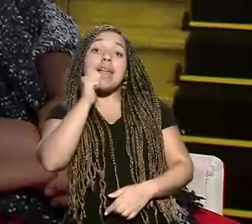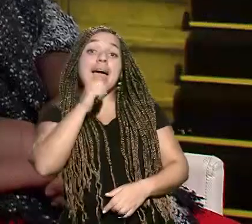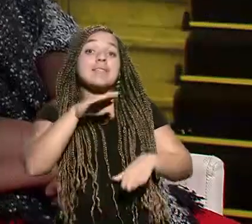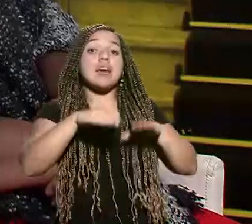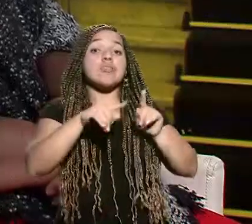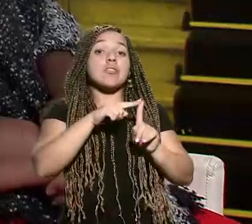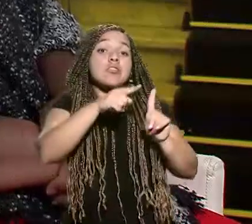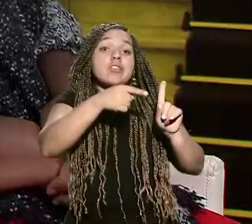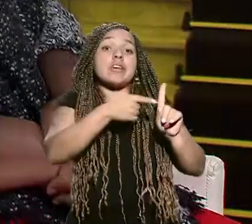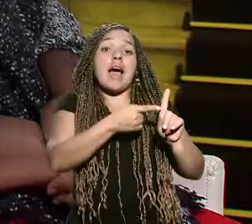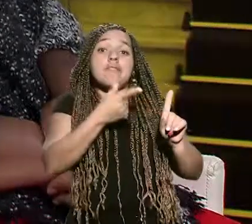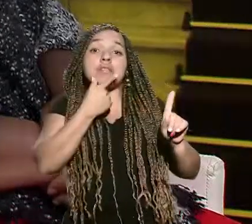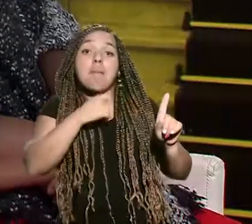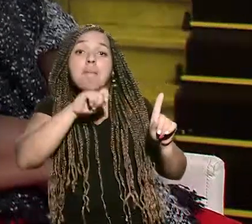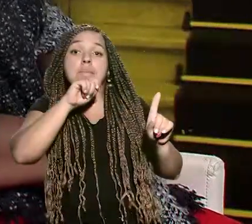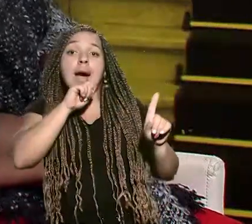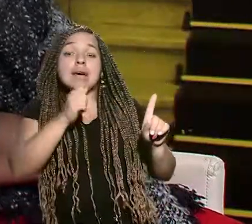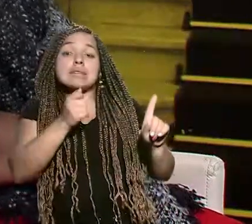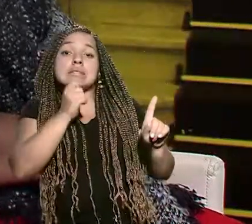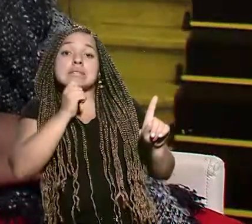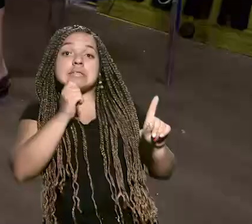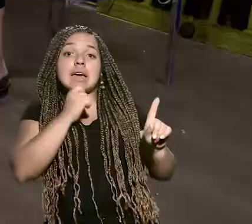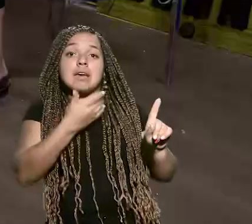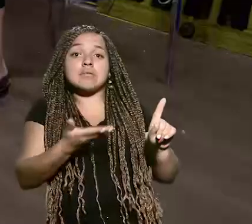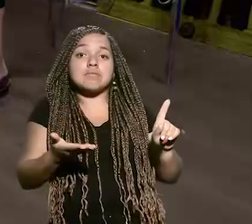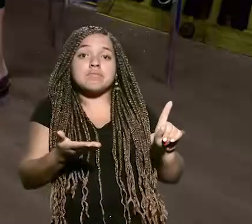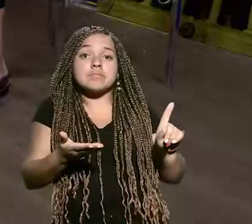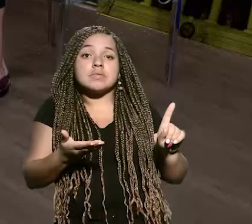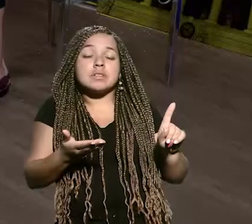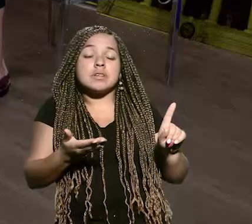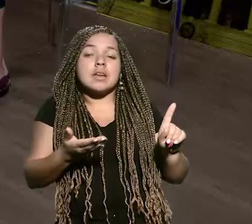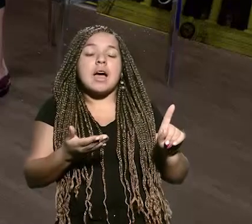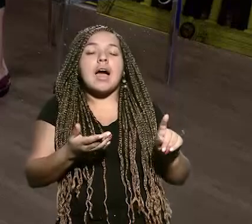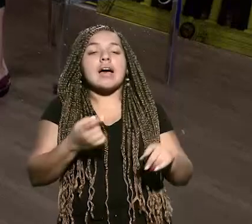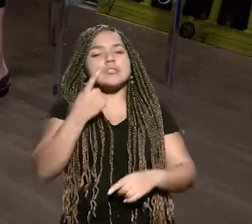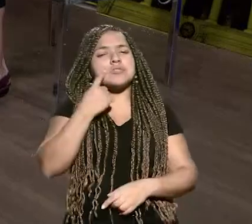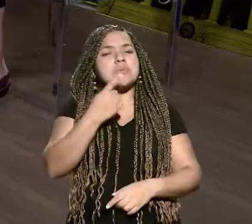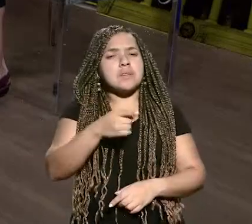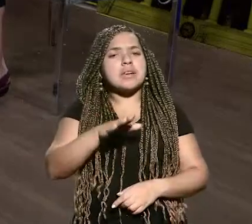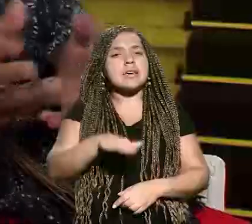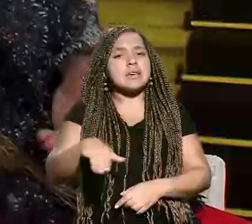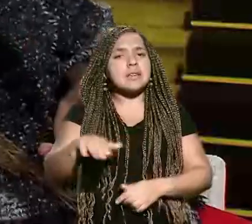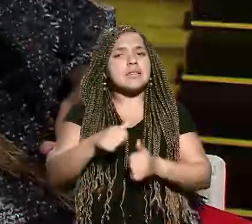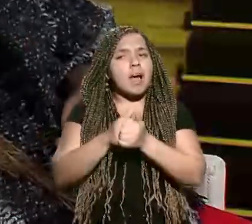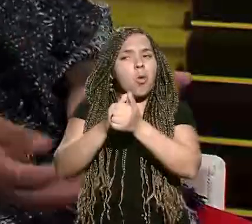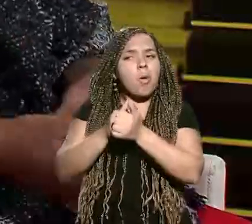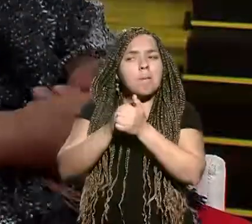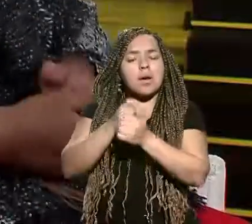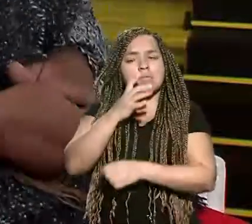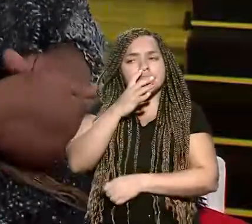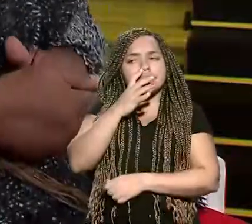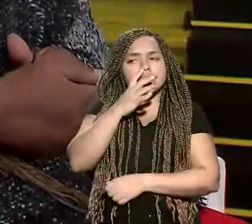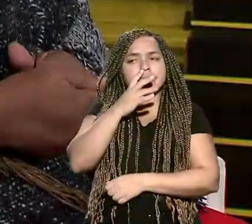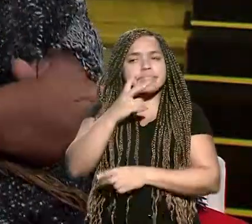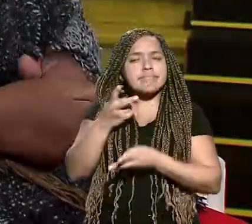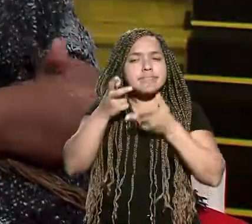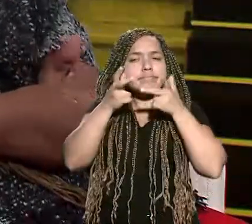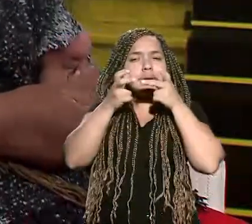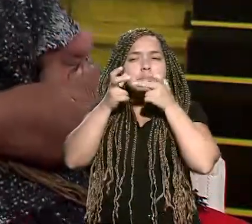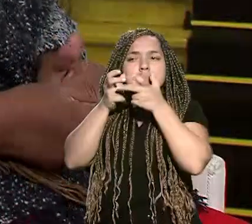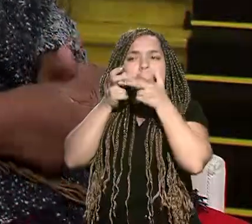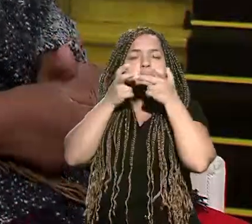distinto, mas essa distinção por estar nesse lugar não me livra de fazer parte desse contingente quanto grupo,